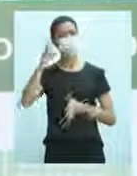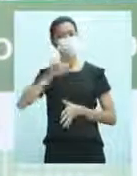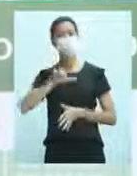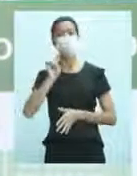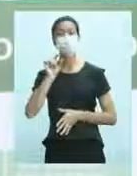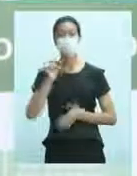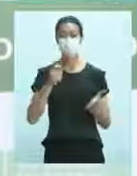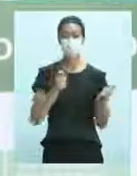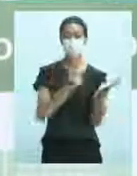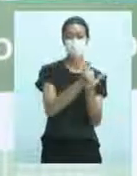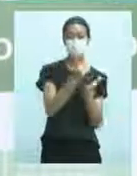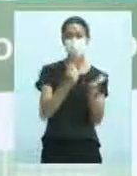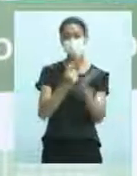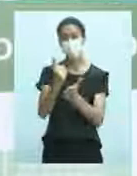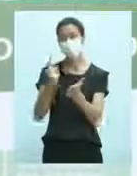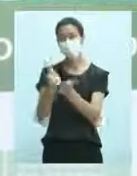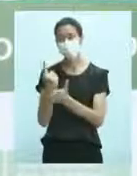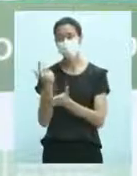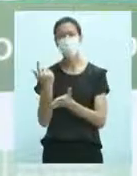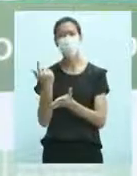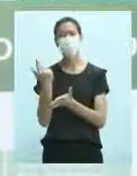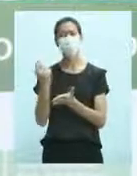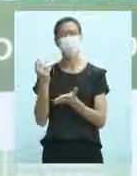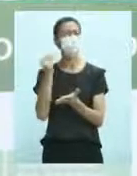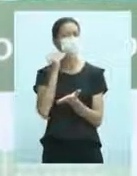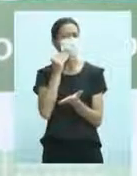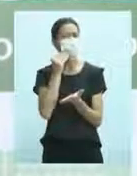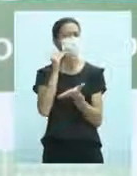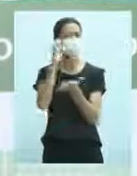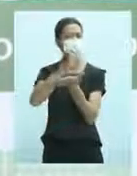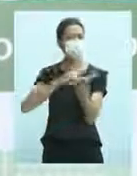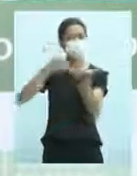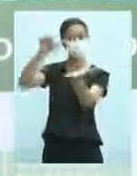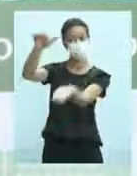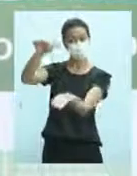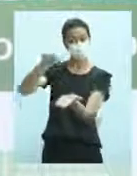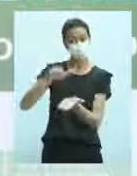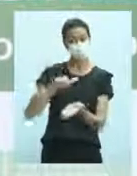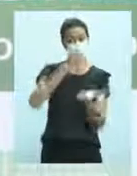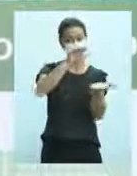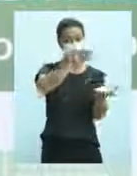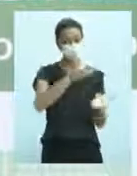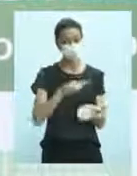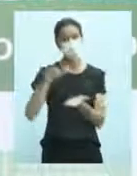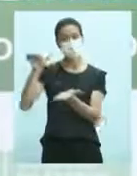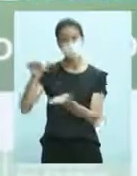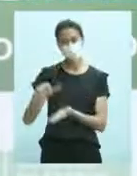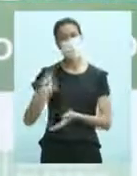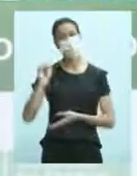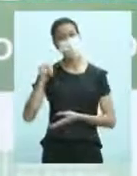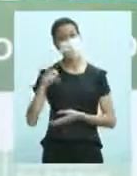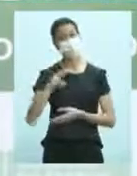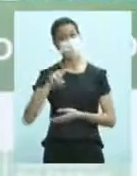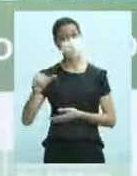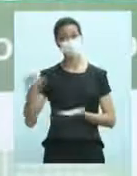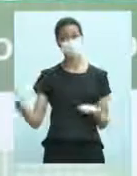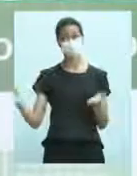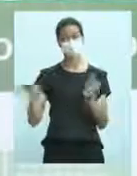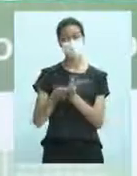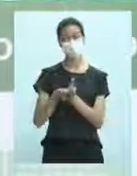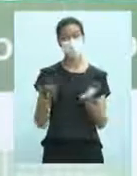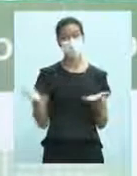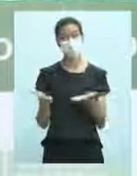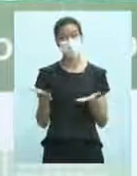compra de milhar de outro pé e vamos ter uma remessa nova que deverá pegar essa semana aí